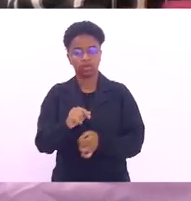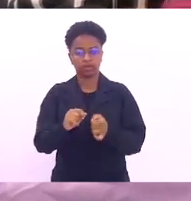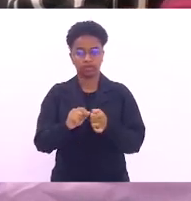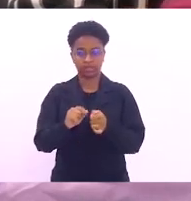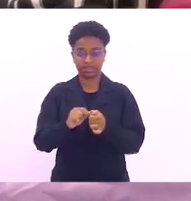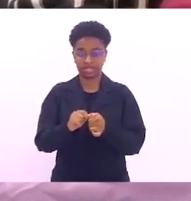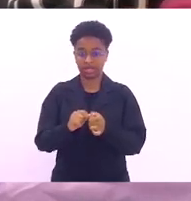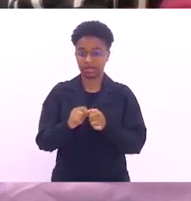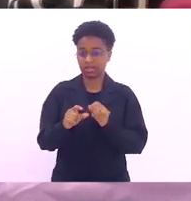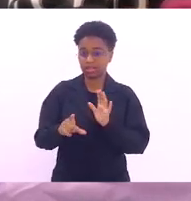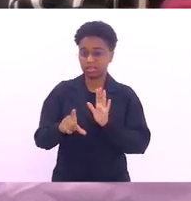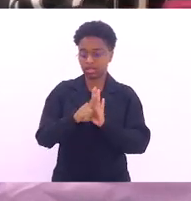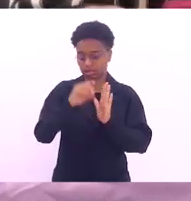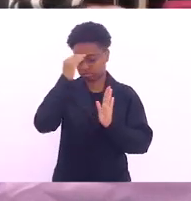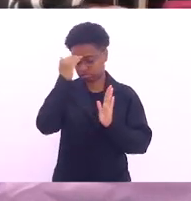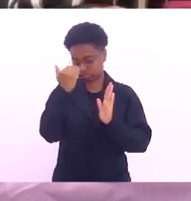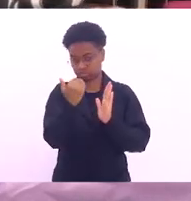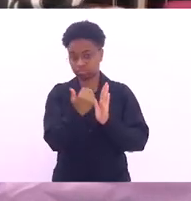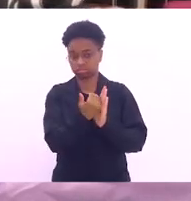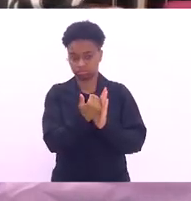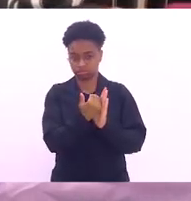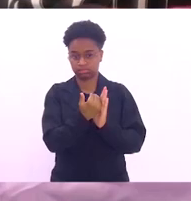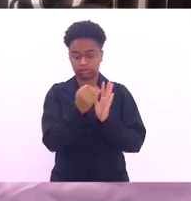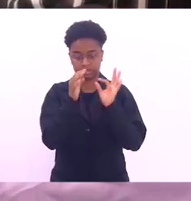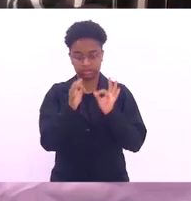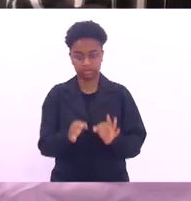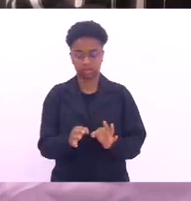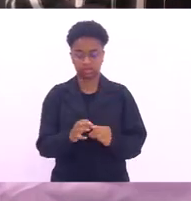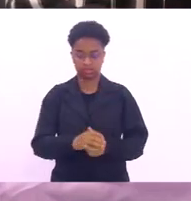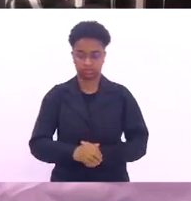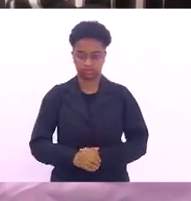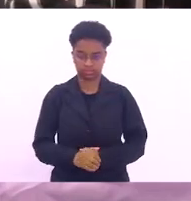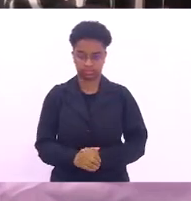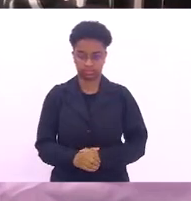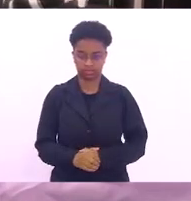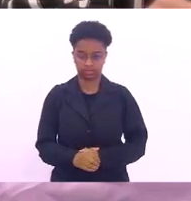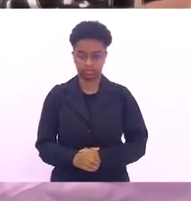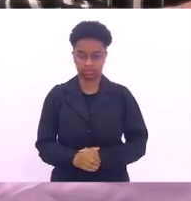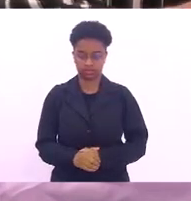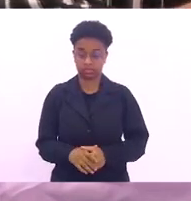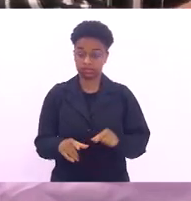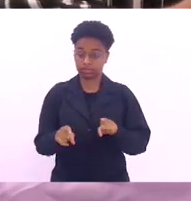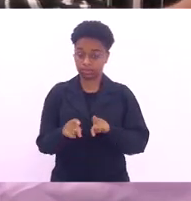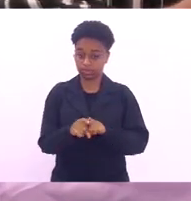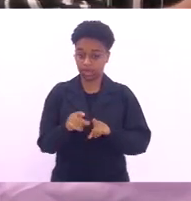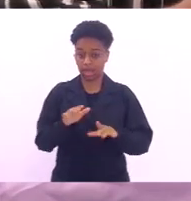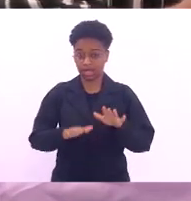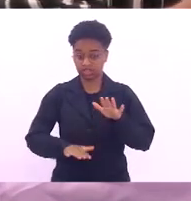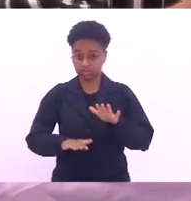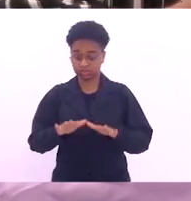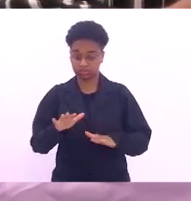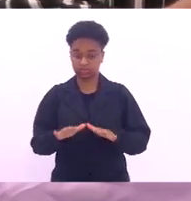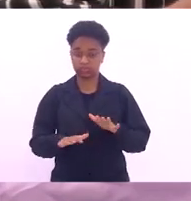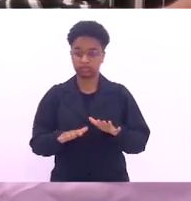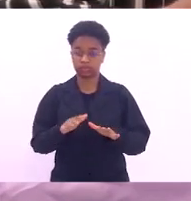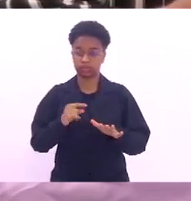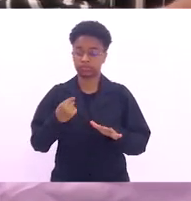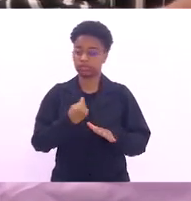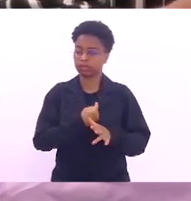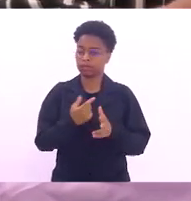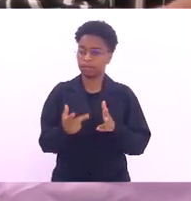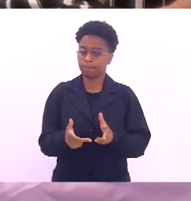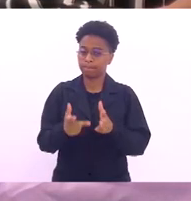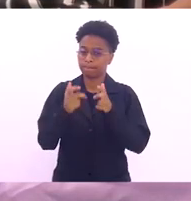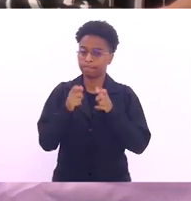as leis sejam cumpridas devidamente e muitas vezes vemos também